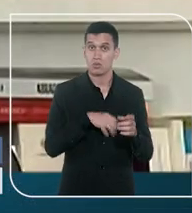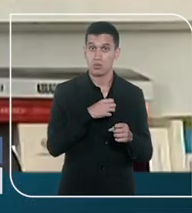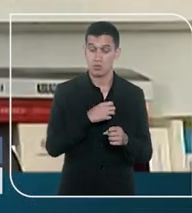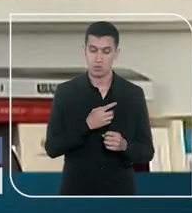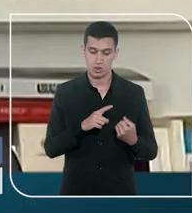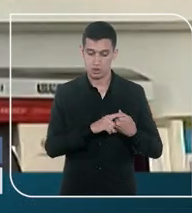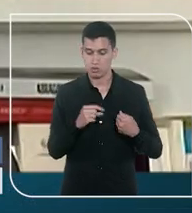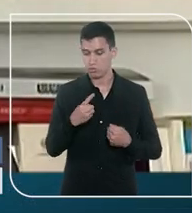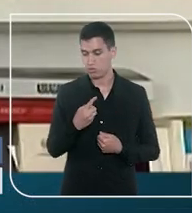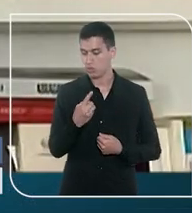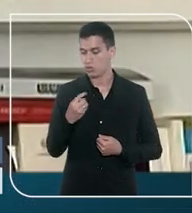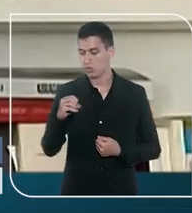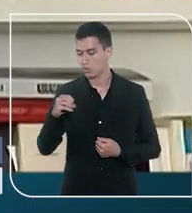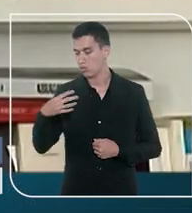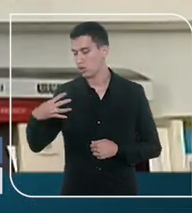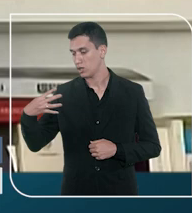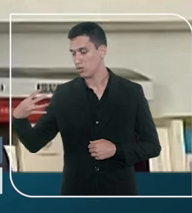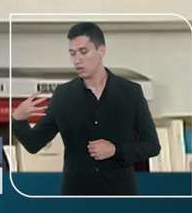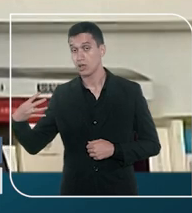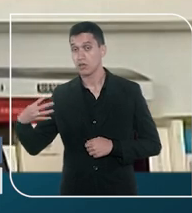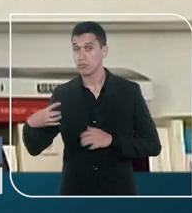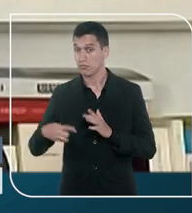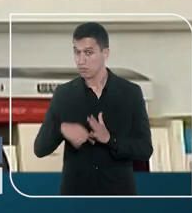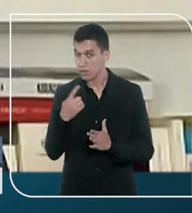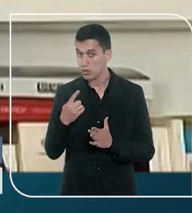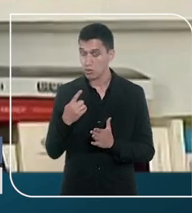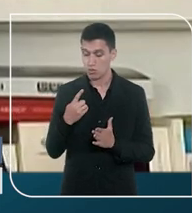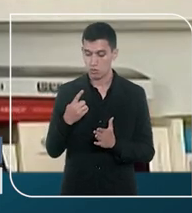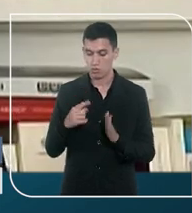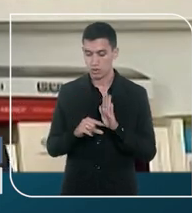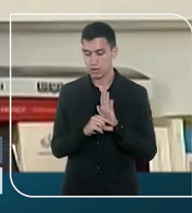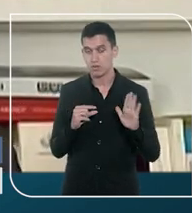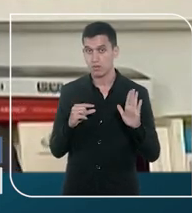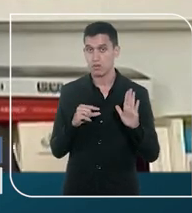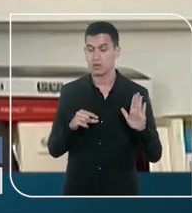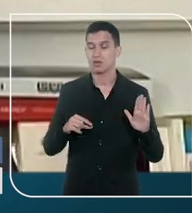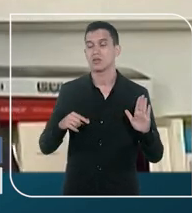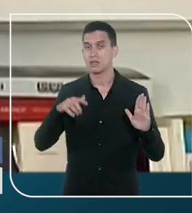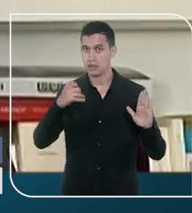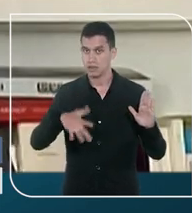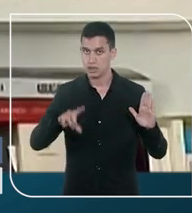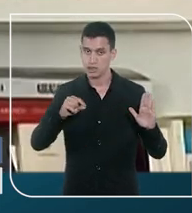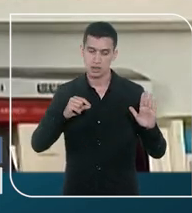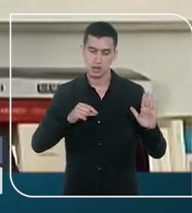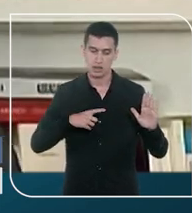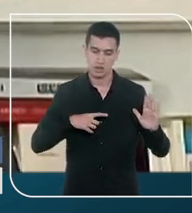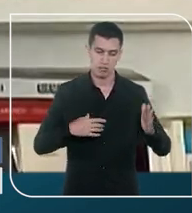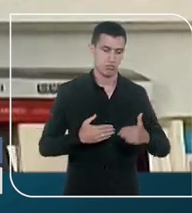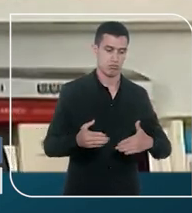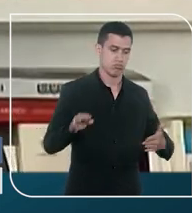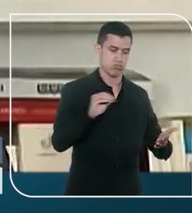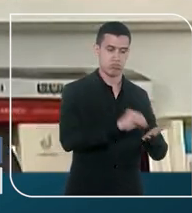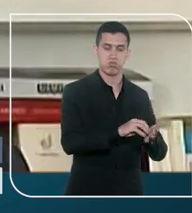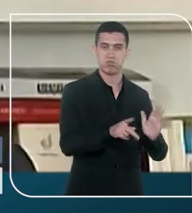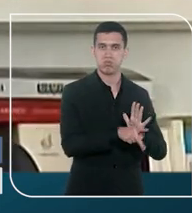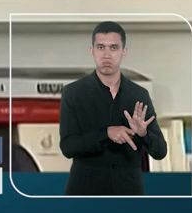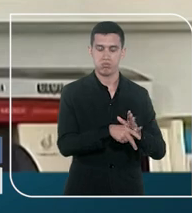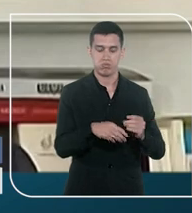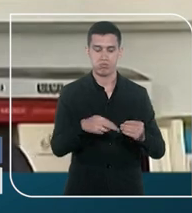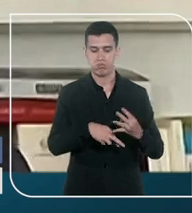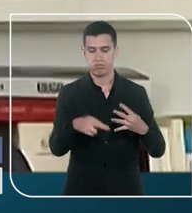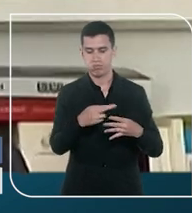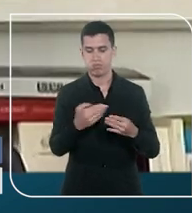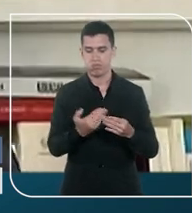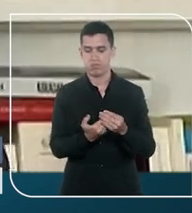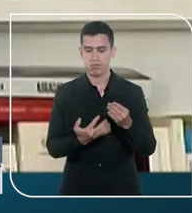1044, mais especificamente no seu parágrafo primeiro, ele diz que a interposição do recurso de embargo de